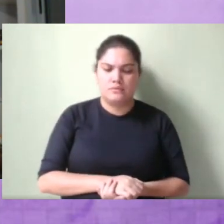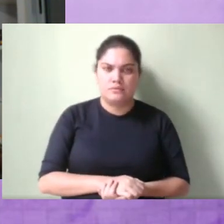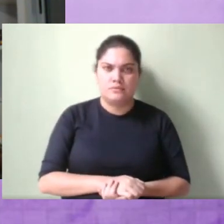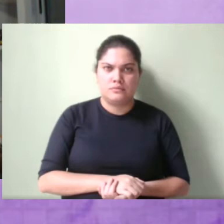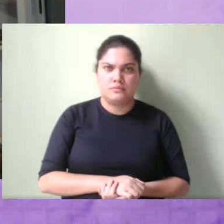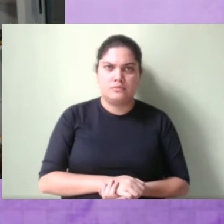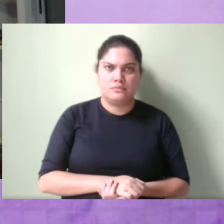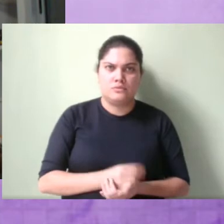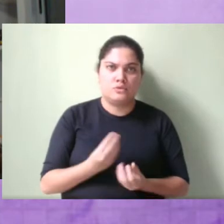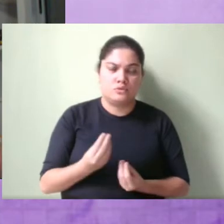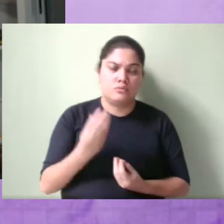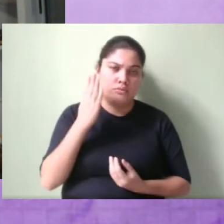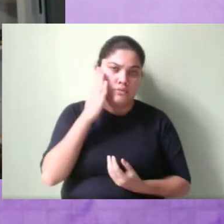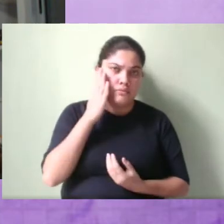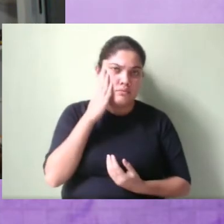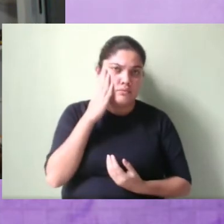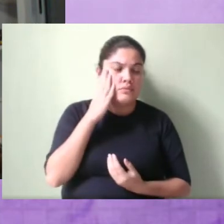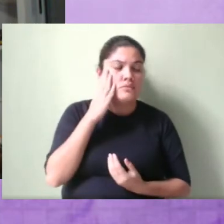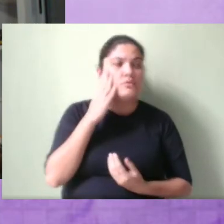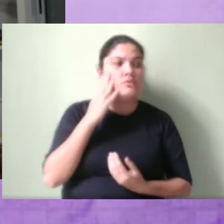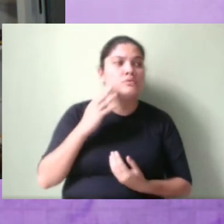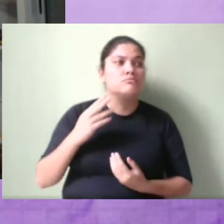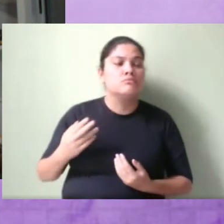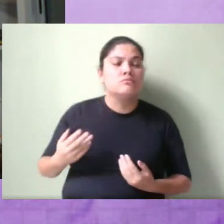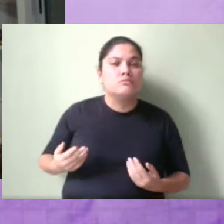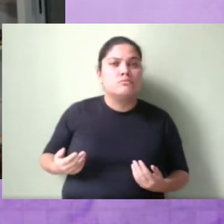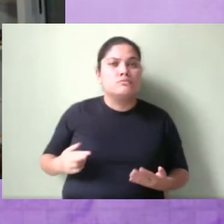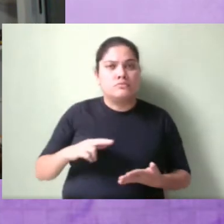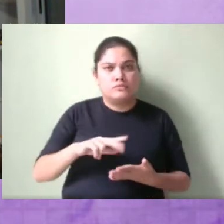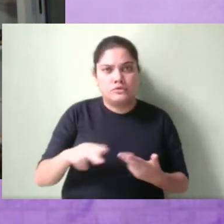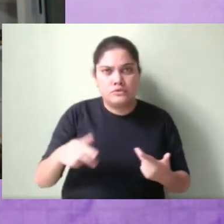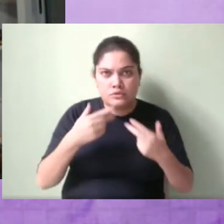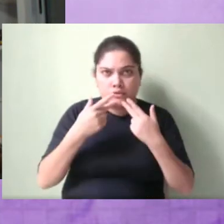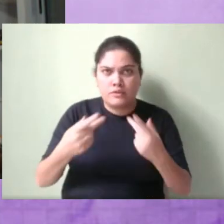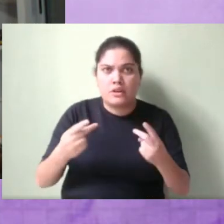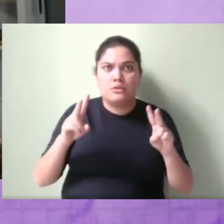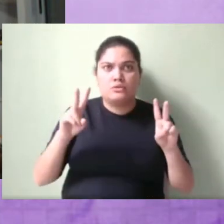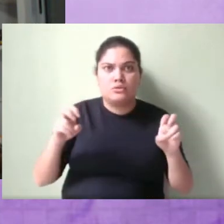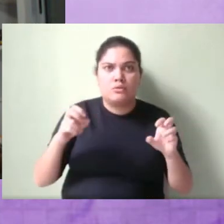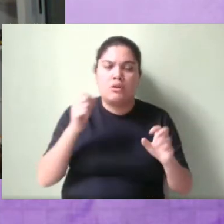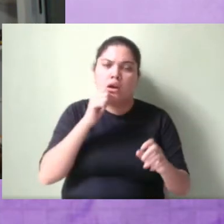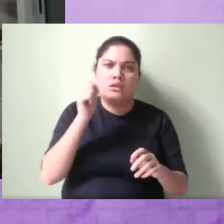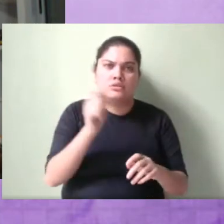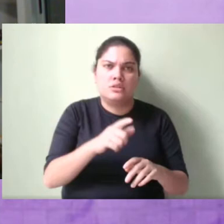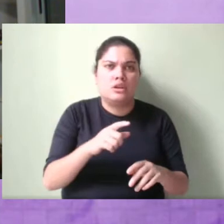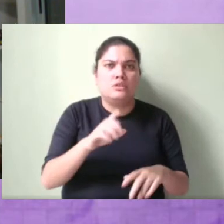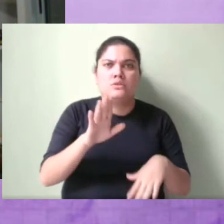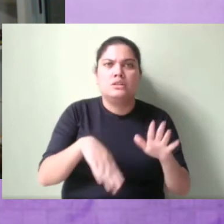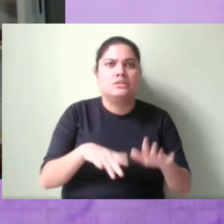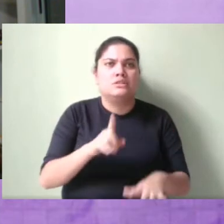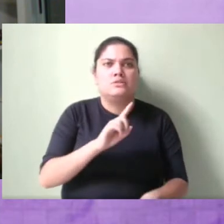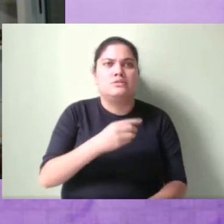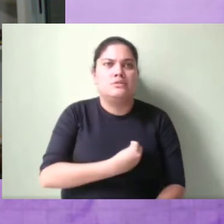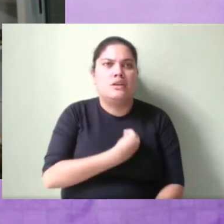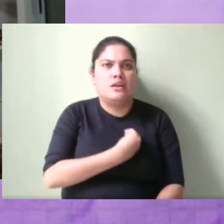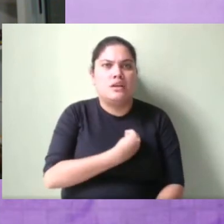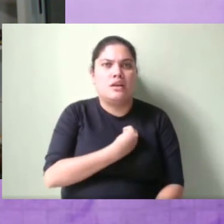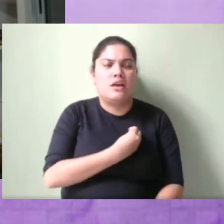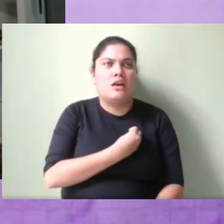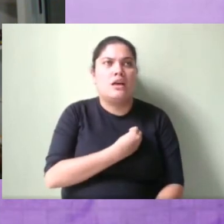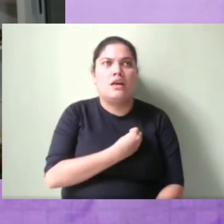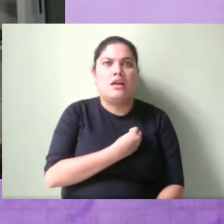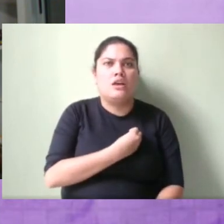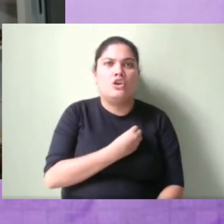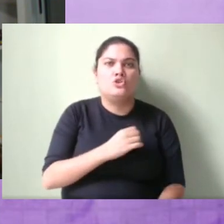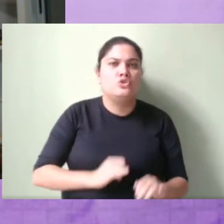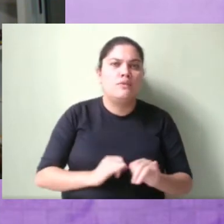irmã, e aí vem, e aí como que, né? Então, essa questão de formar os docentes é muito importante,